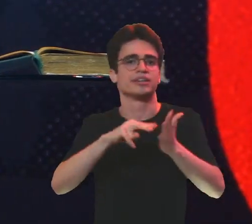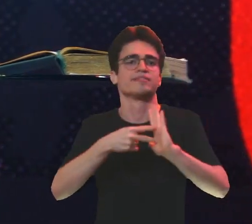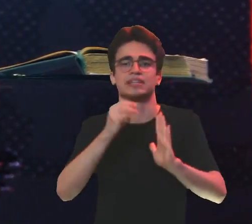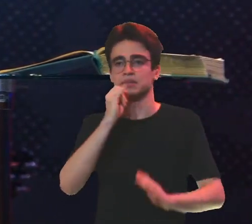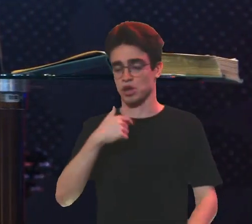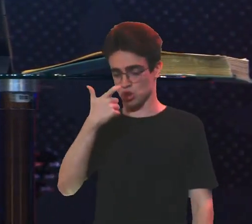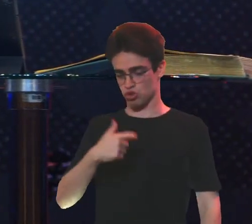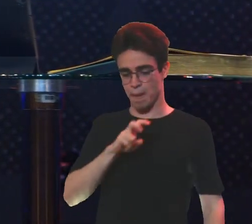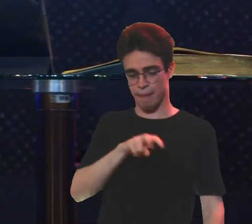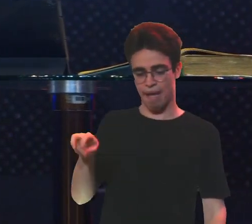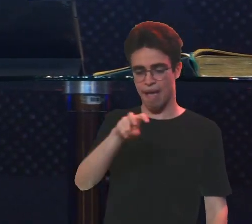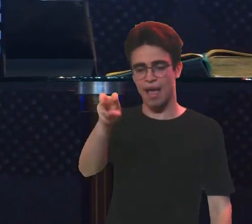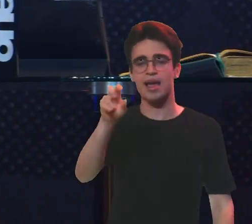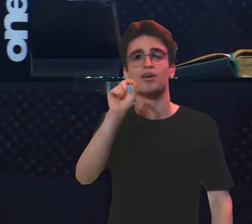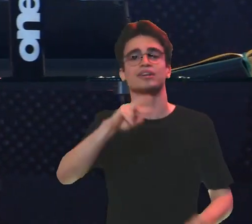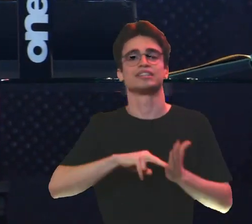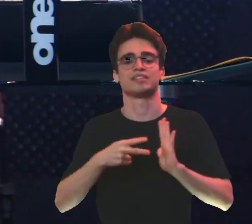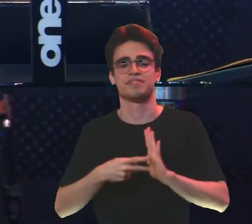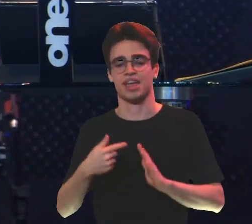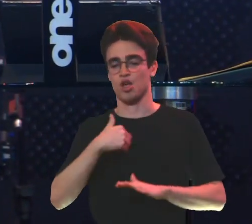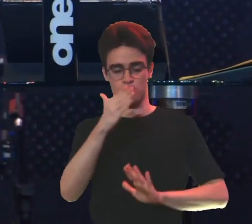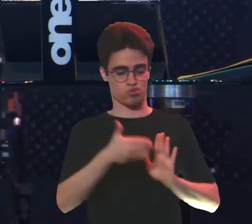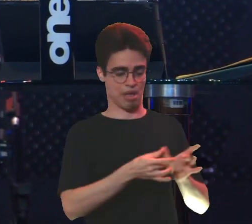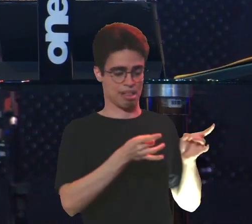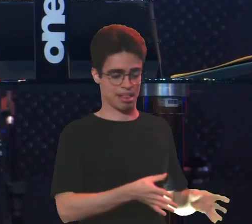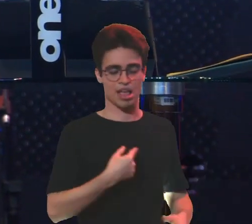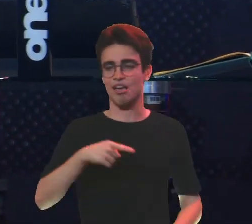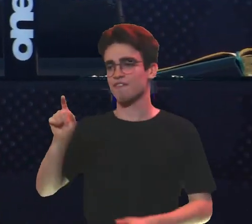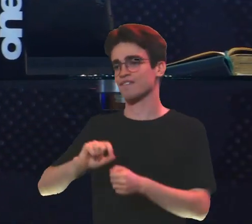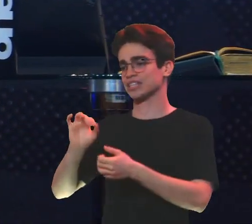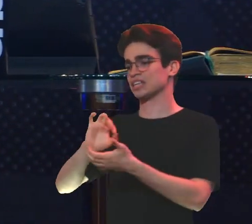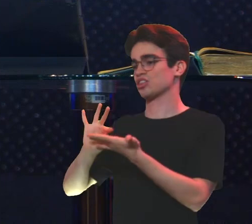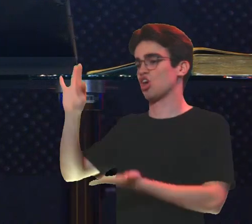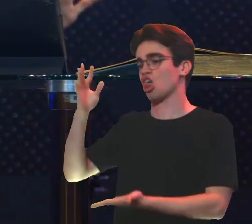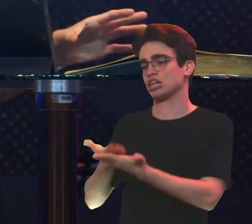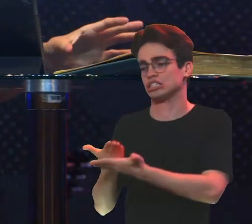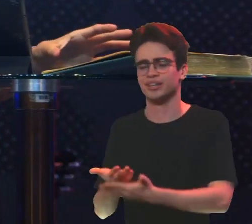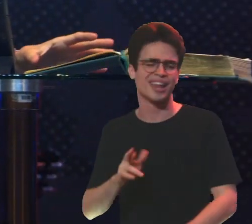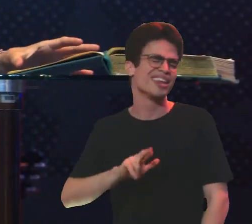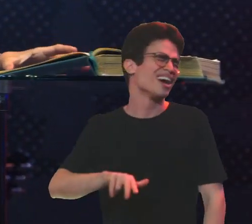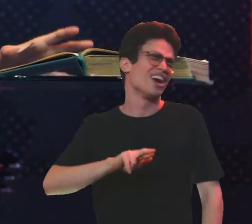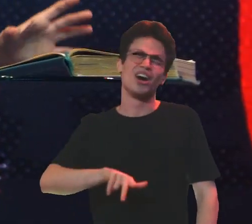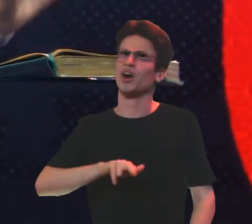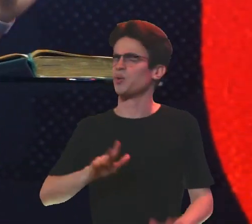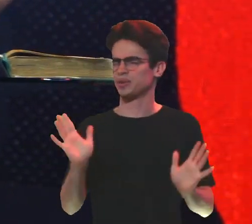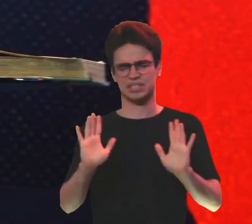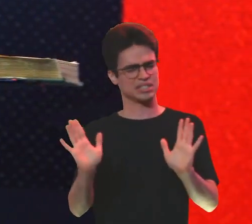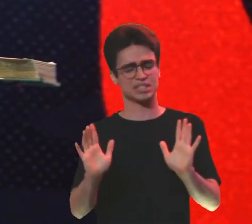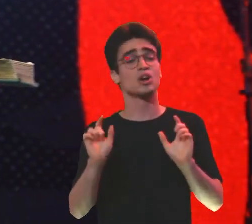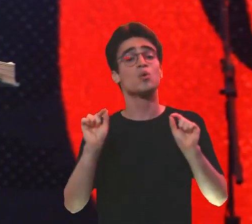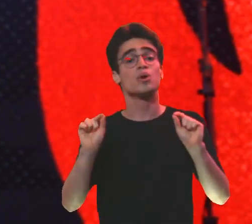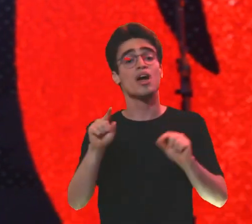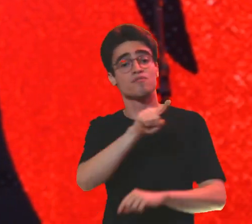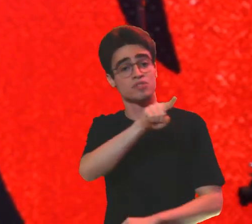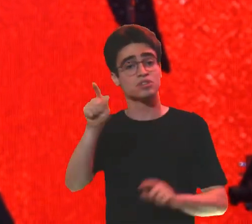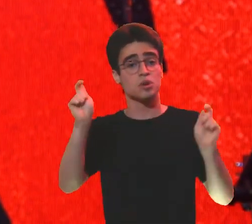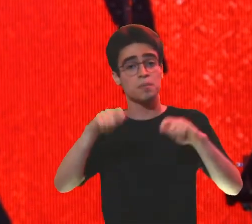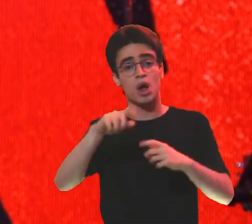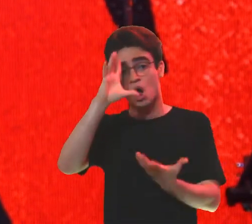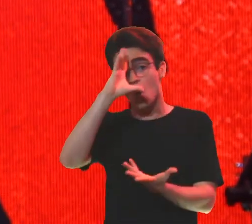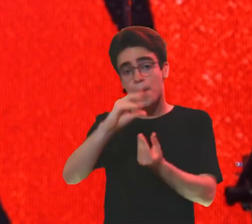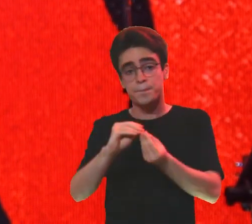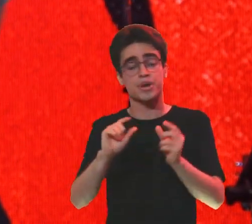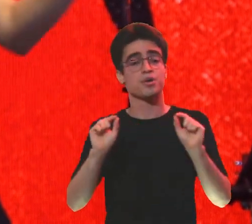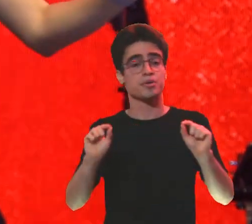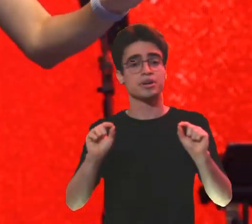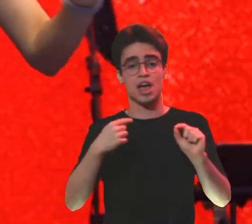ser peregrino significa você largar tudo e fazer teologia. Não tem a ver com isso. Tem a ver com você entender que se você